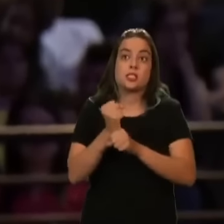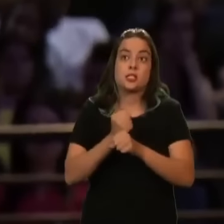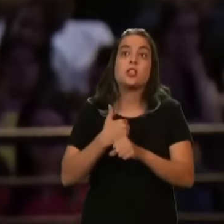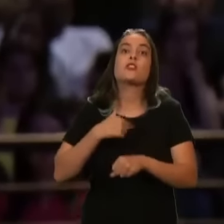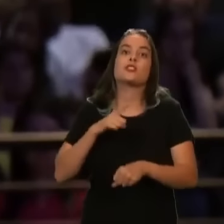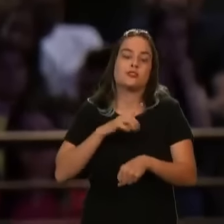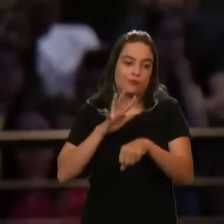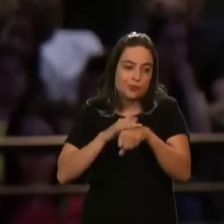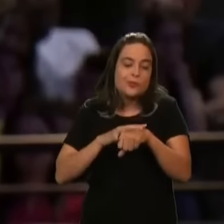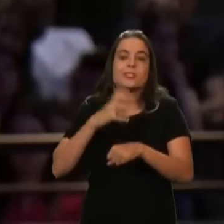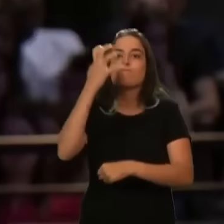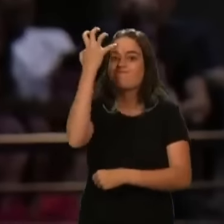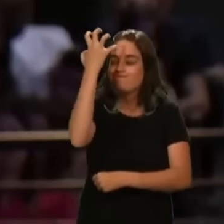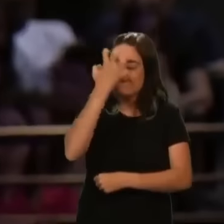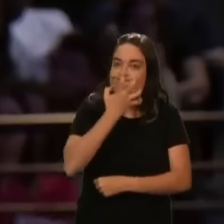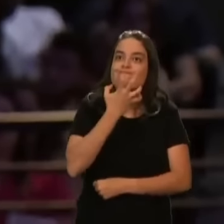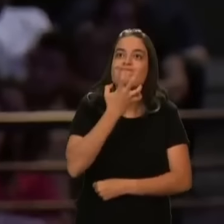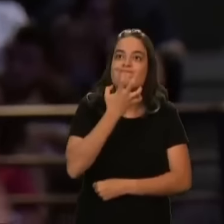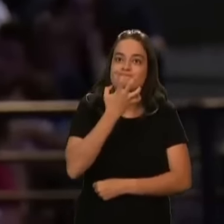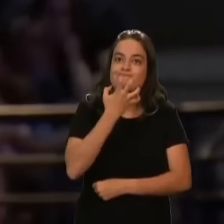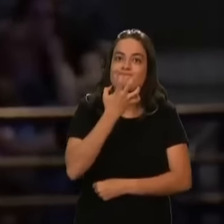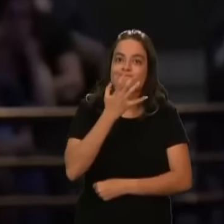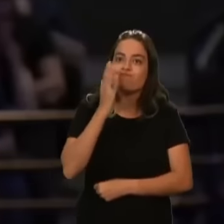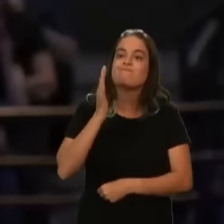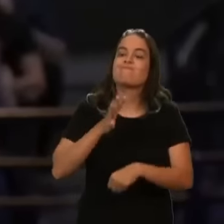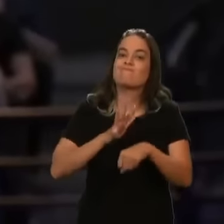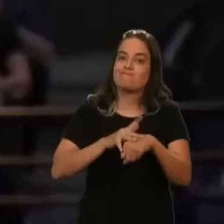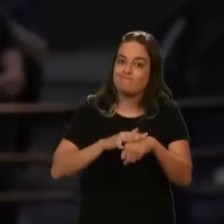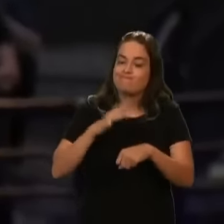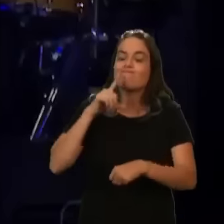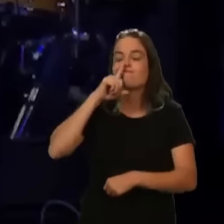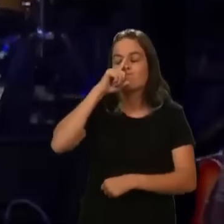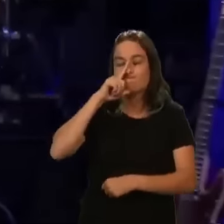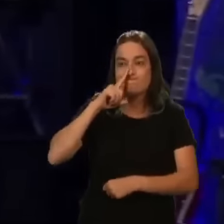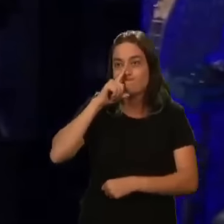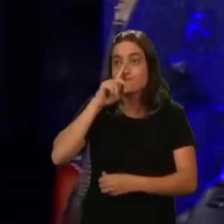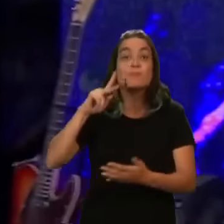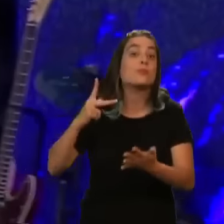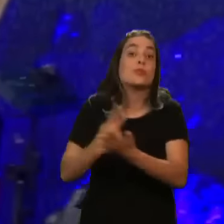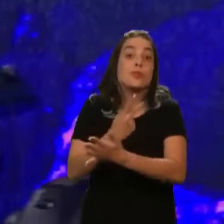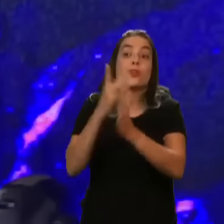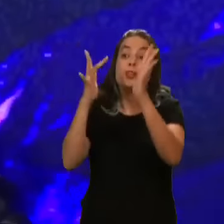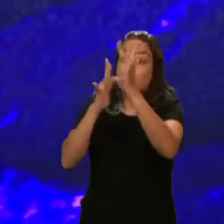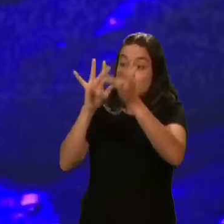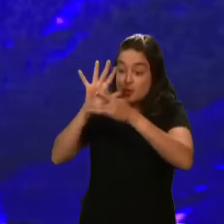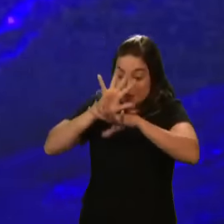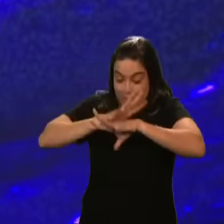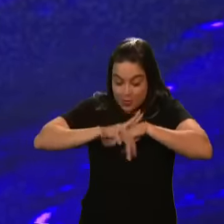doenças sérias. Esse ano eu já enfrentei doenças sérias. Sabe quem me curou? O Senhor.